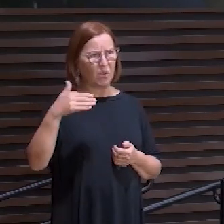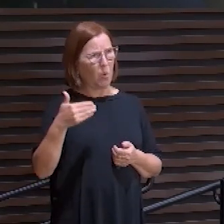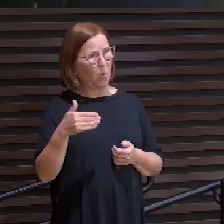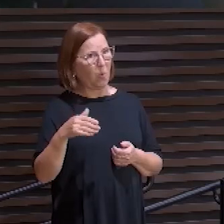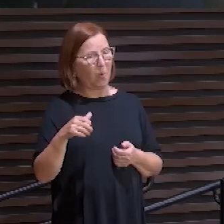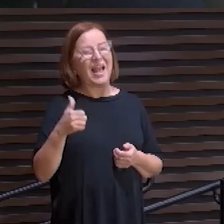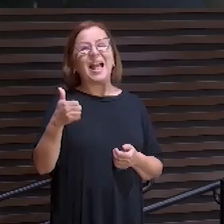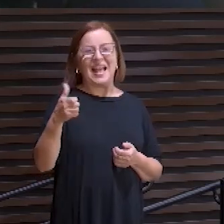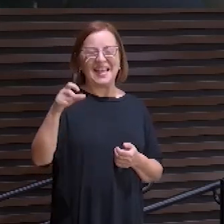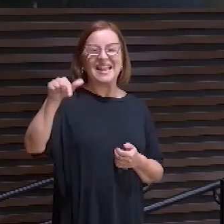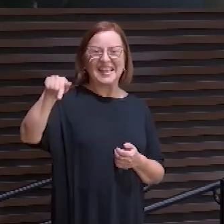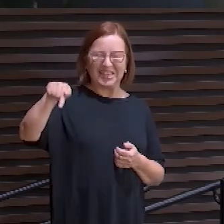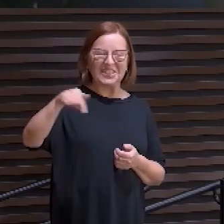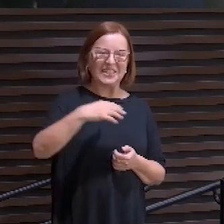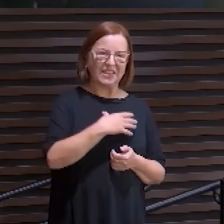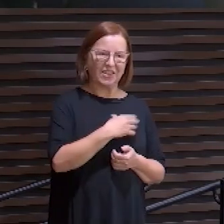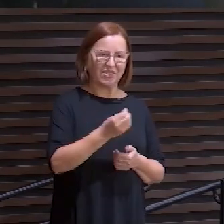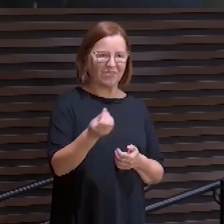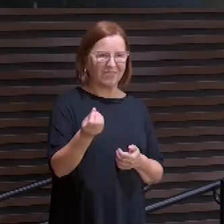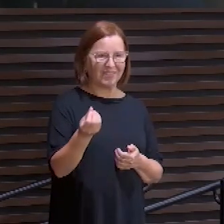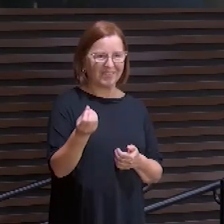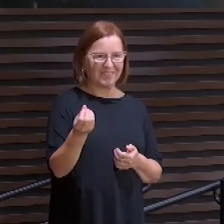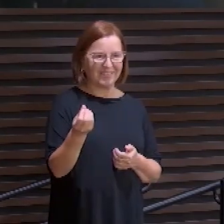17 filhos,